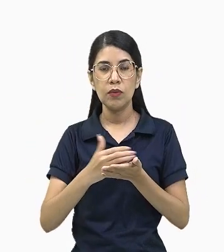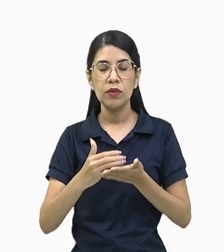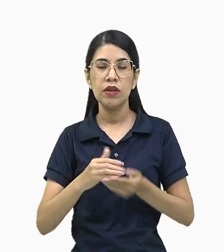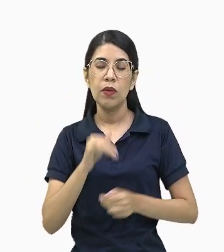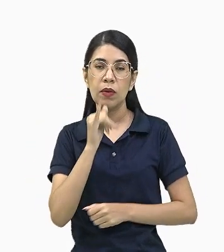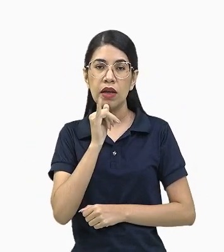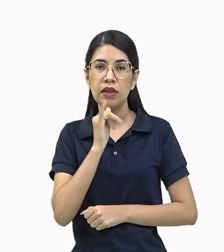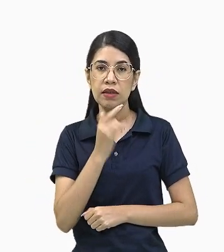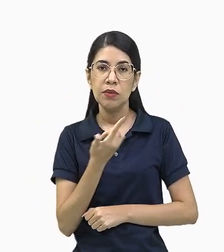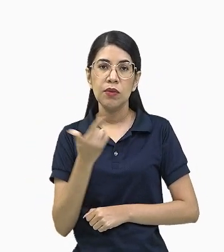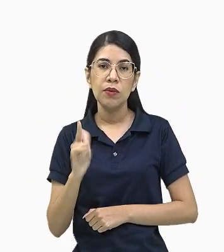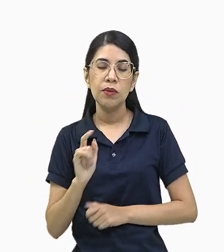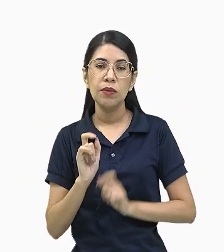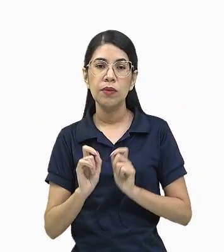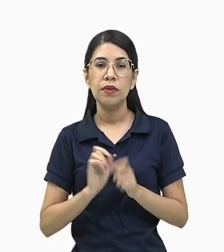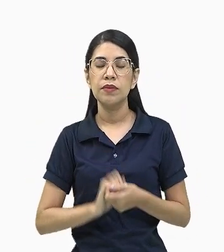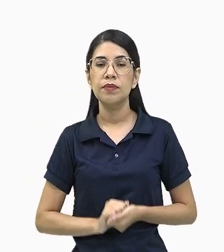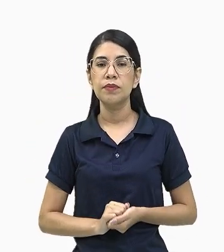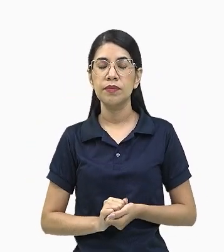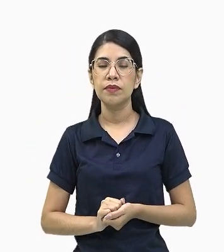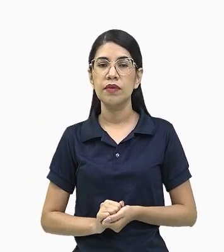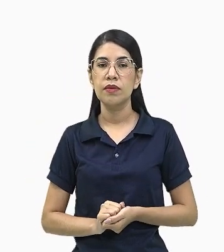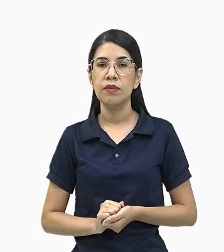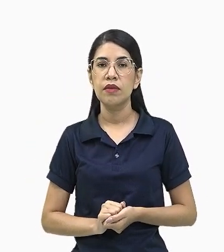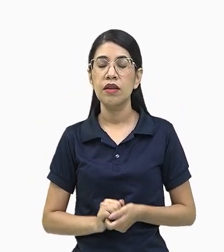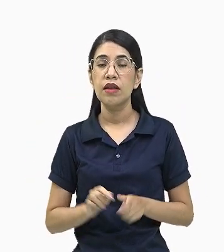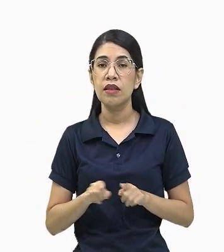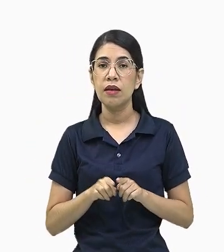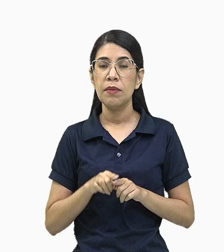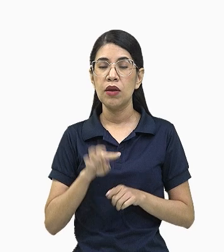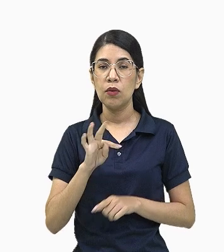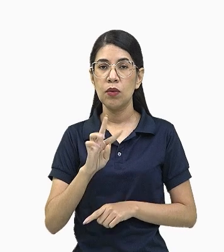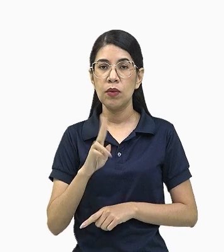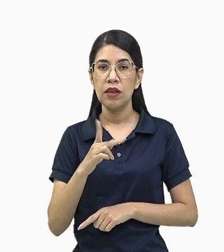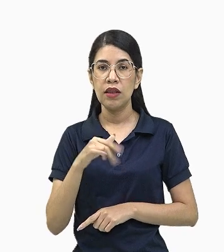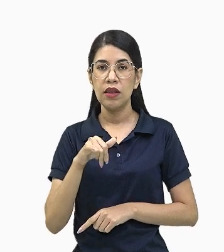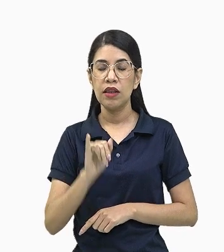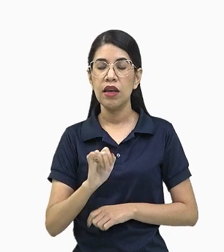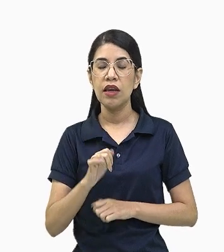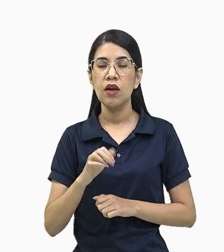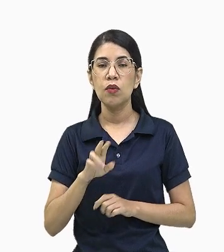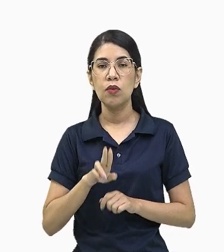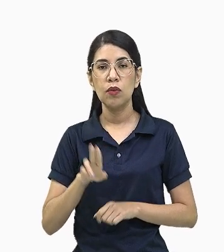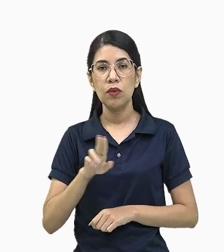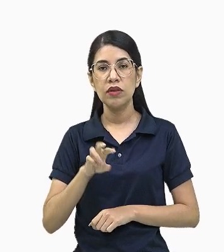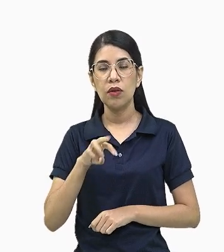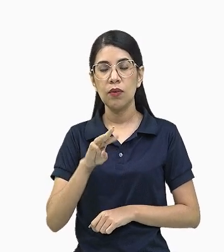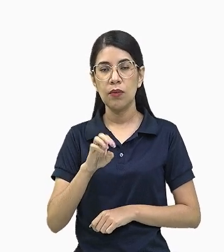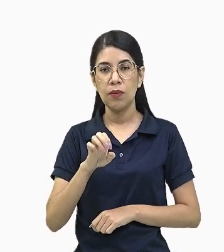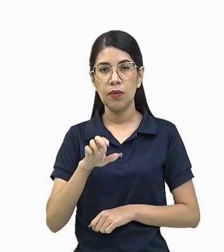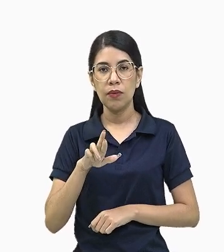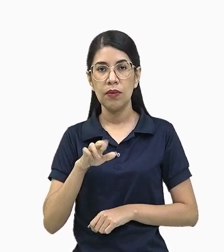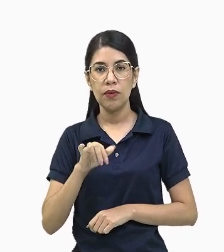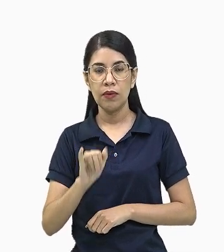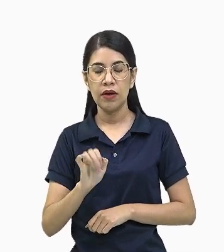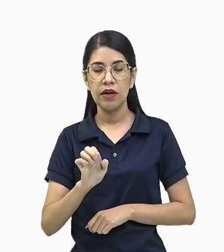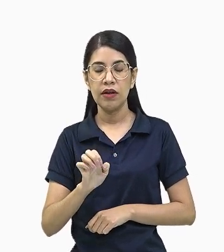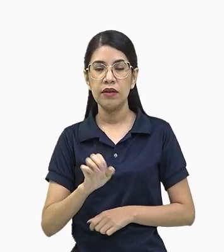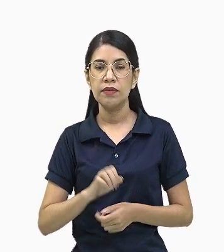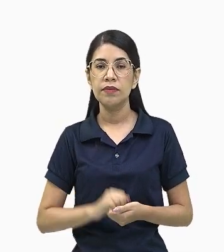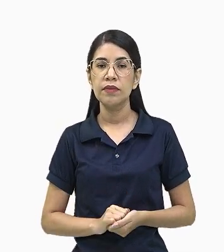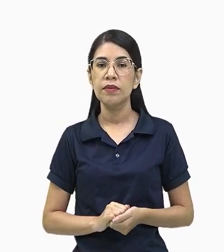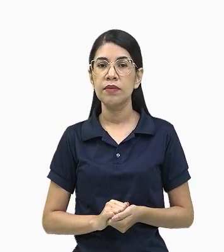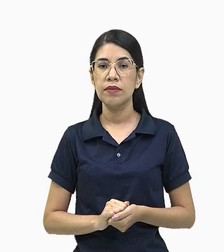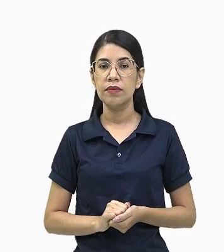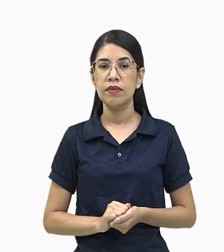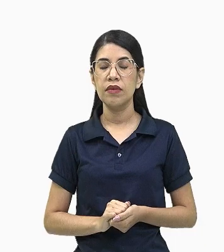aqui, agora o they e o were, né? Então, veja que com they eu não utilizo o was, eu utilizo o were. Então, they were studying,